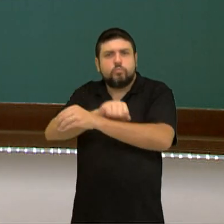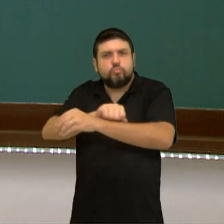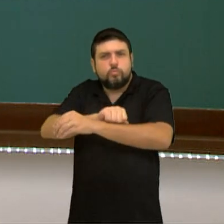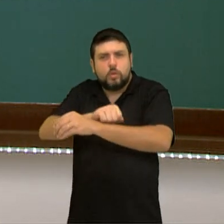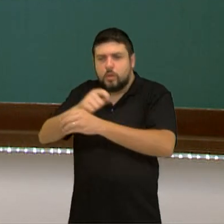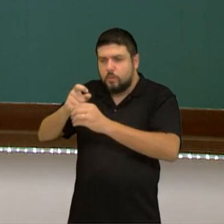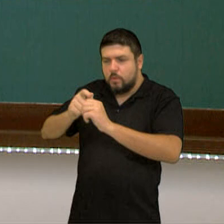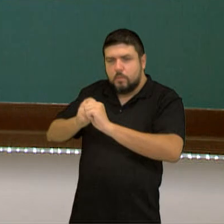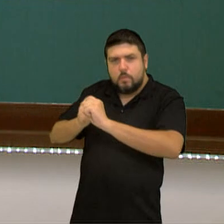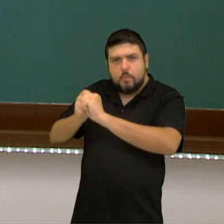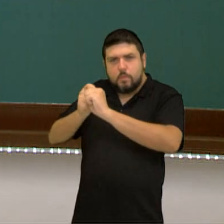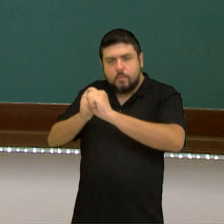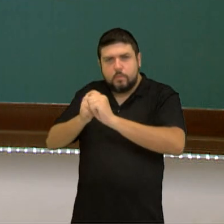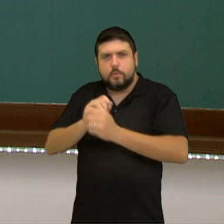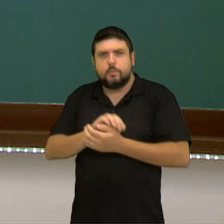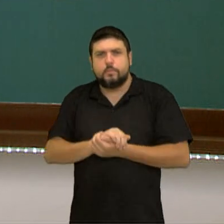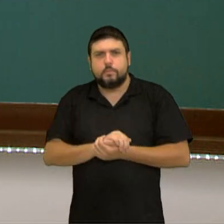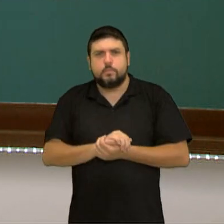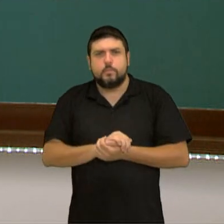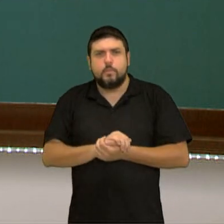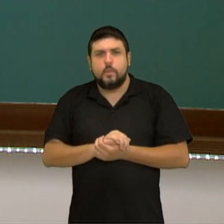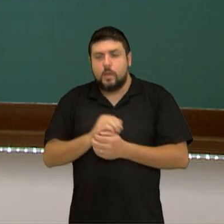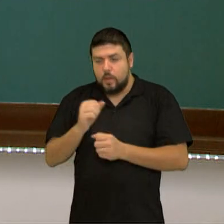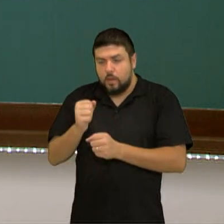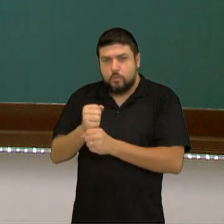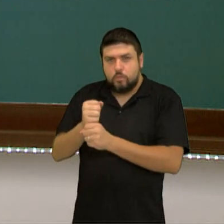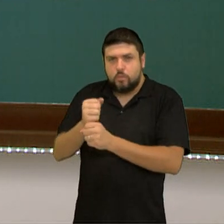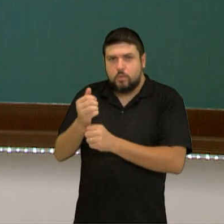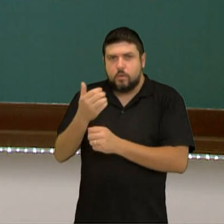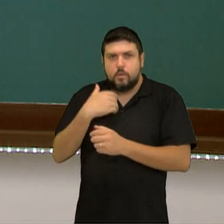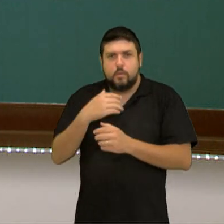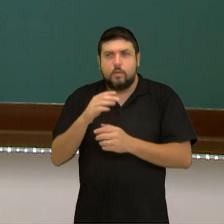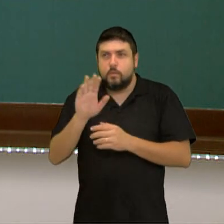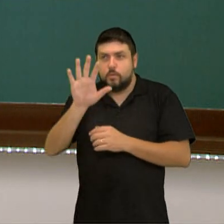Europeu, muitas das esculturas eram feitas em mármore,